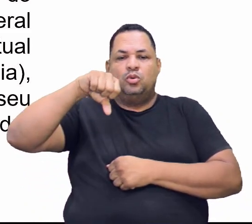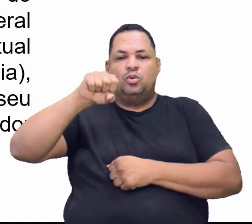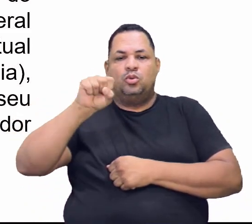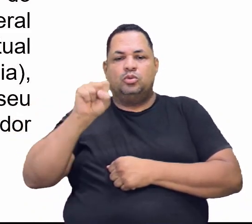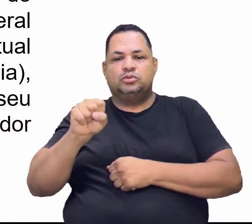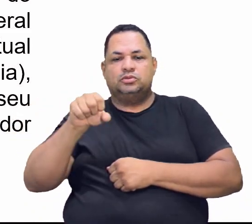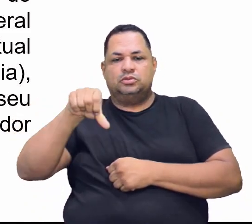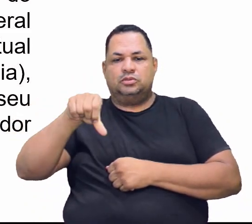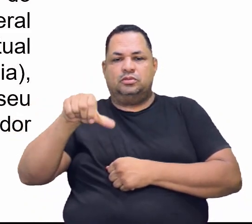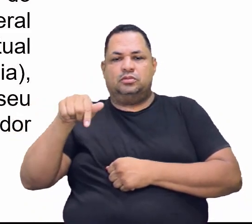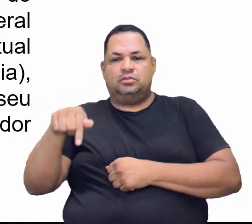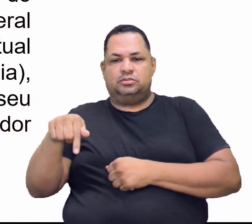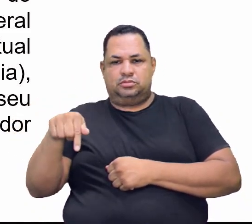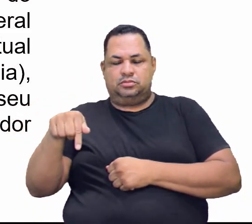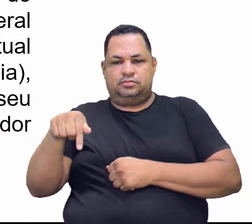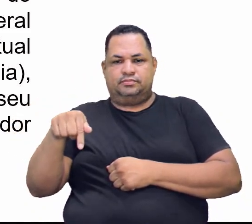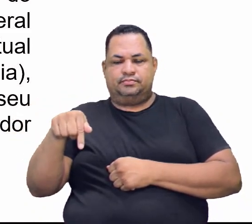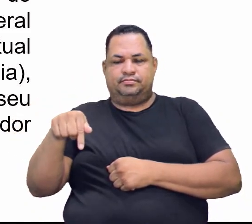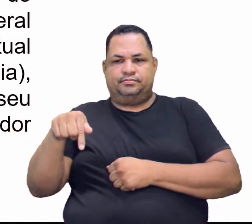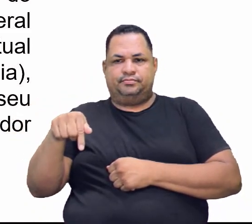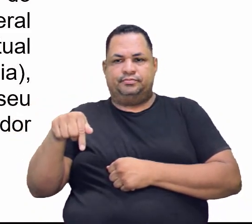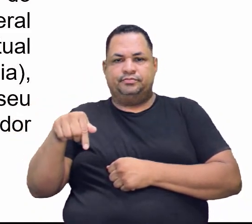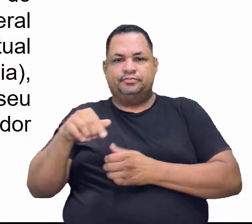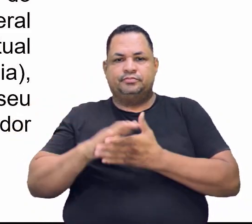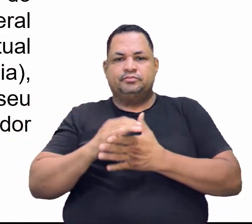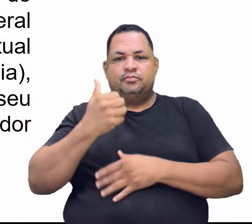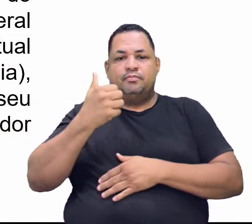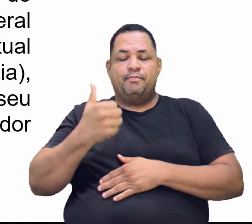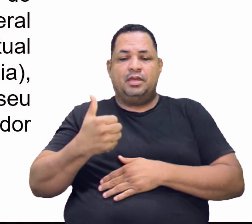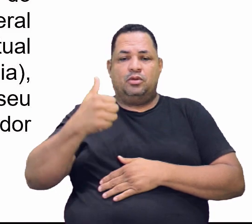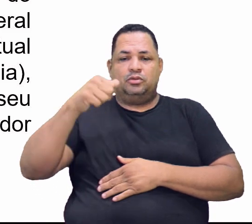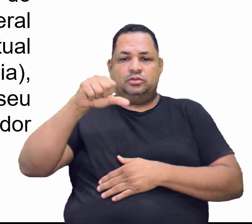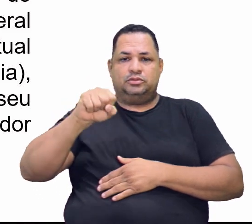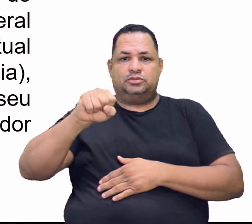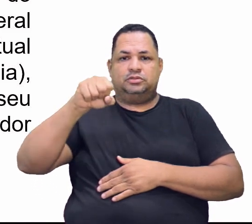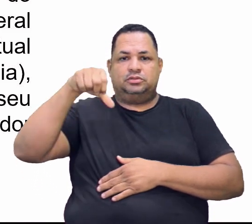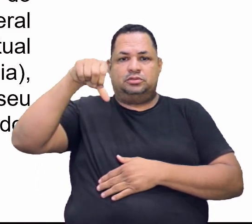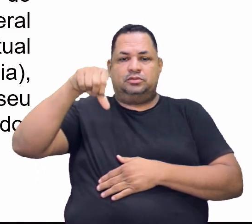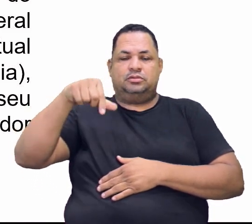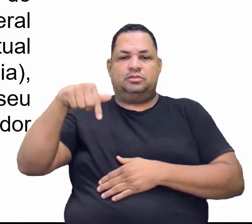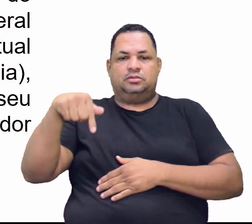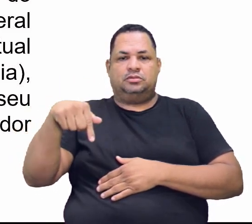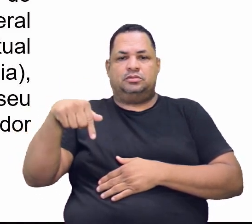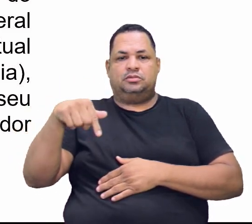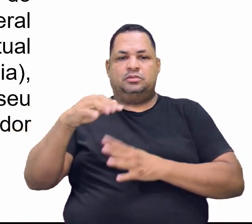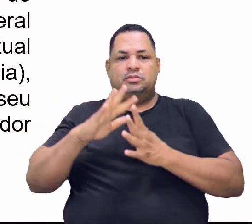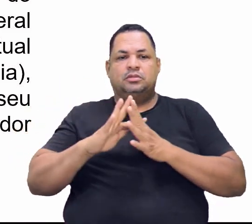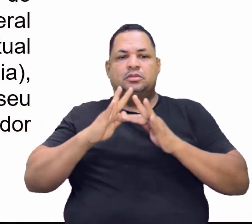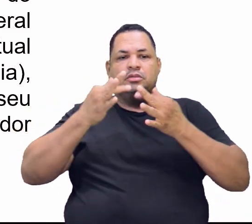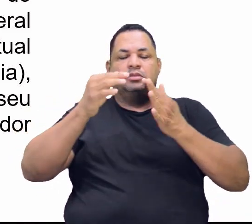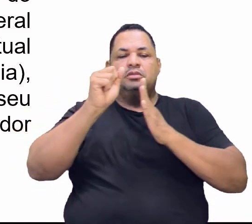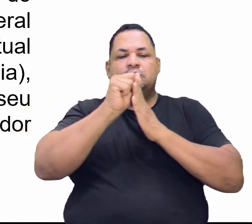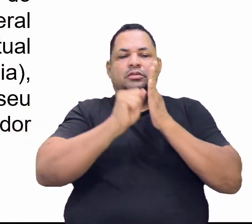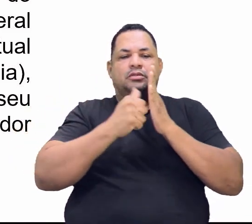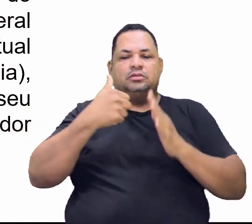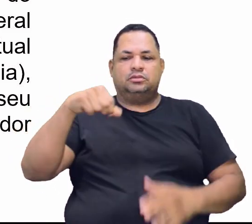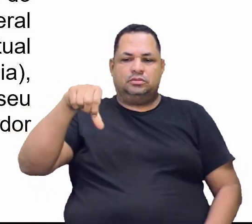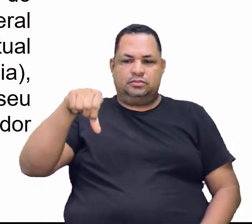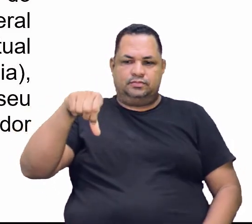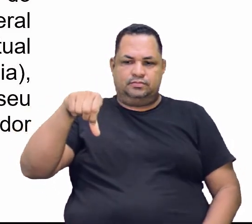1897. É isso mesmo que vocês ouviram. 1800, professor? Sim, no final do século